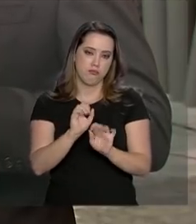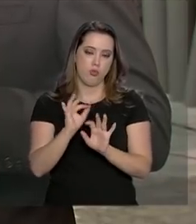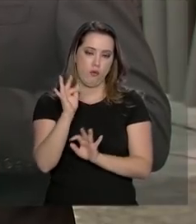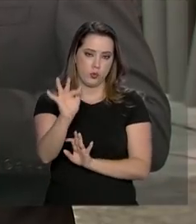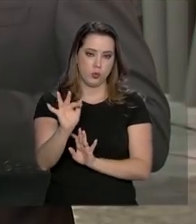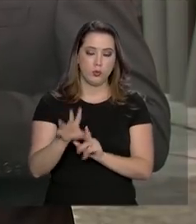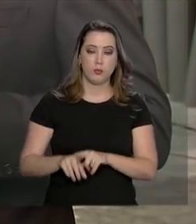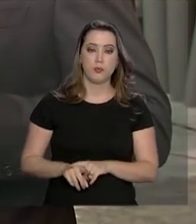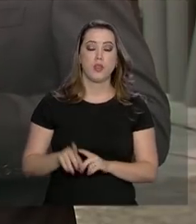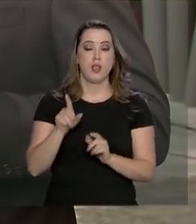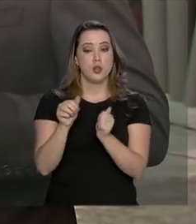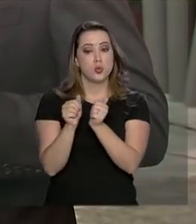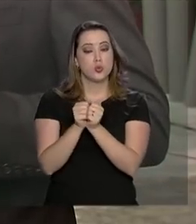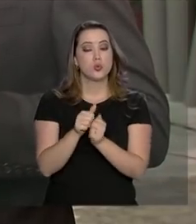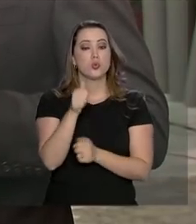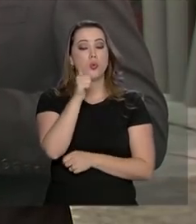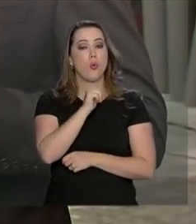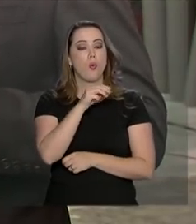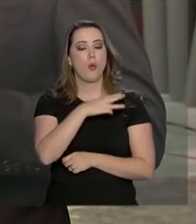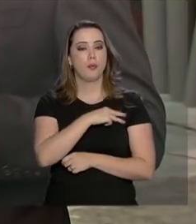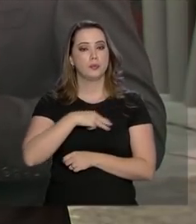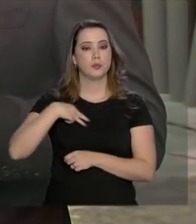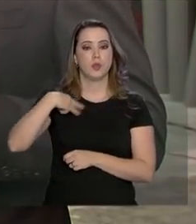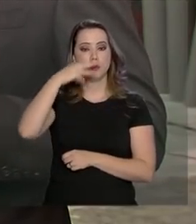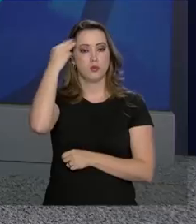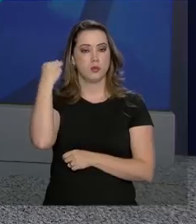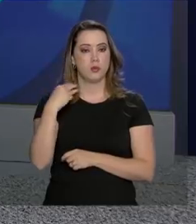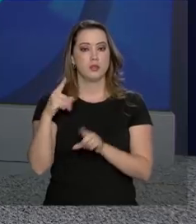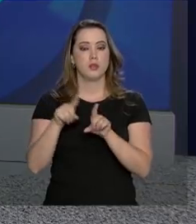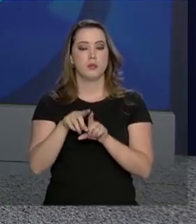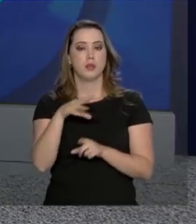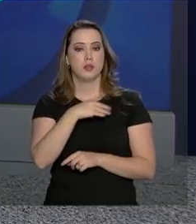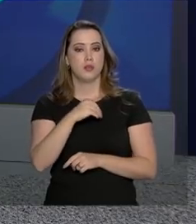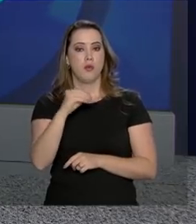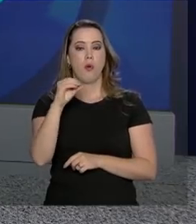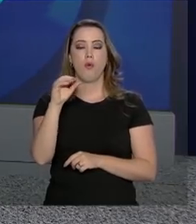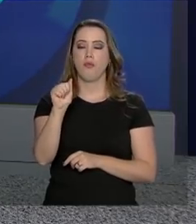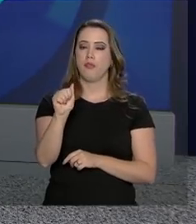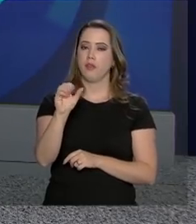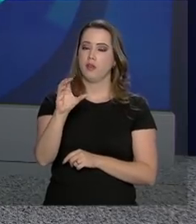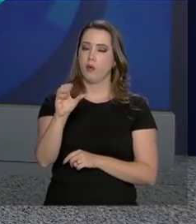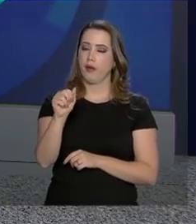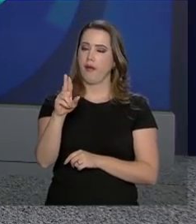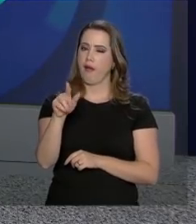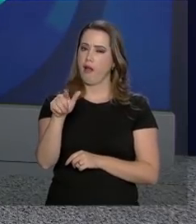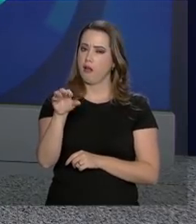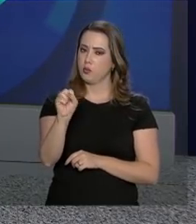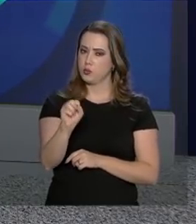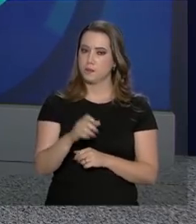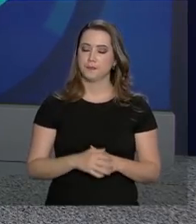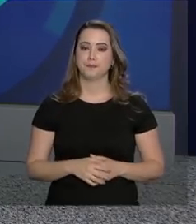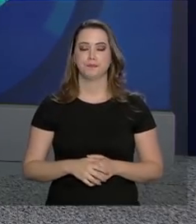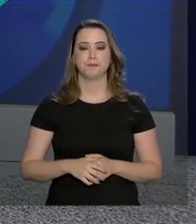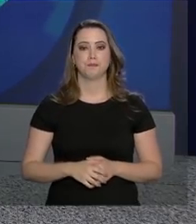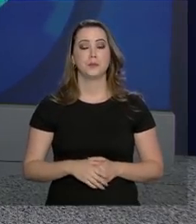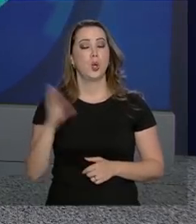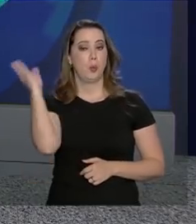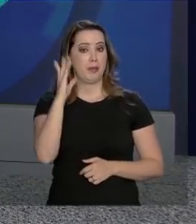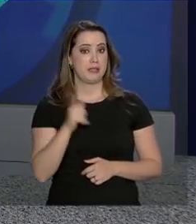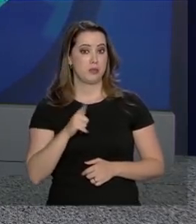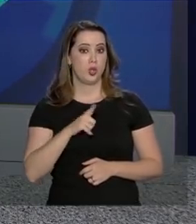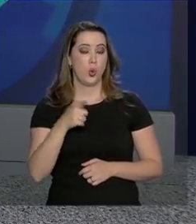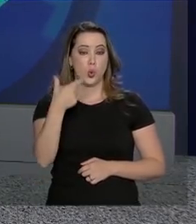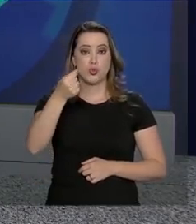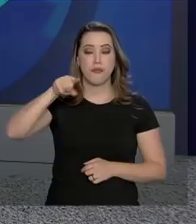na companhia da primeira-dama Michele e do filho Carlos. O Brasil tem hoje 20 mil barragens